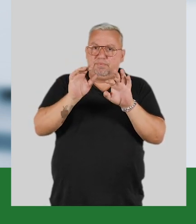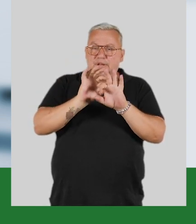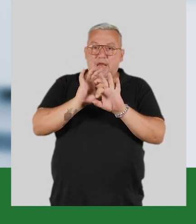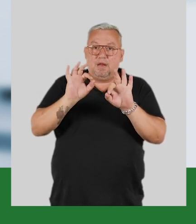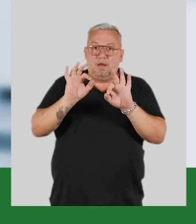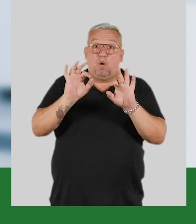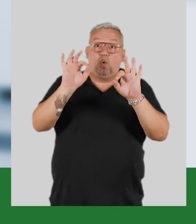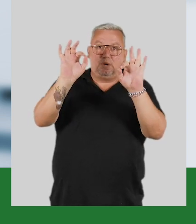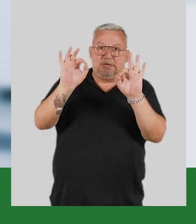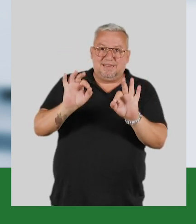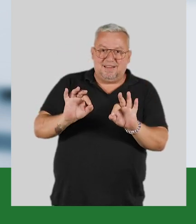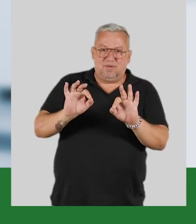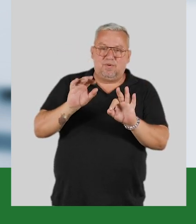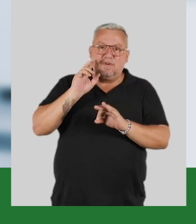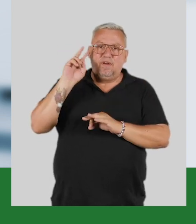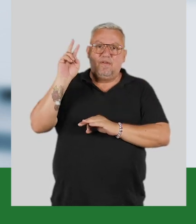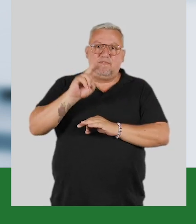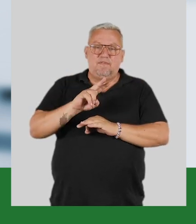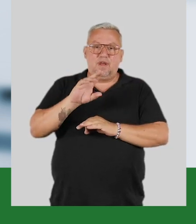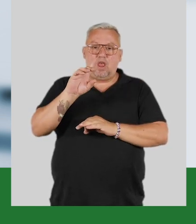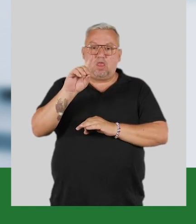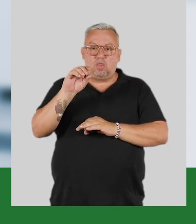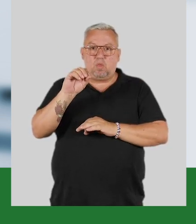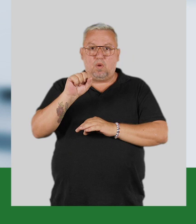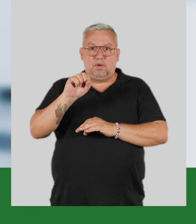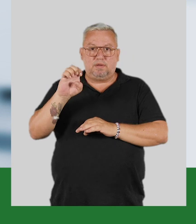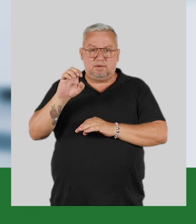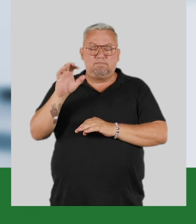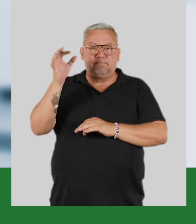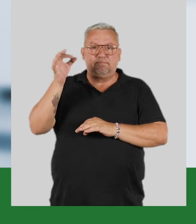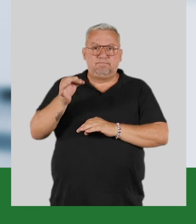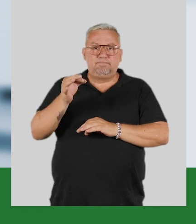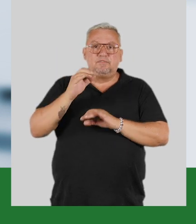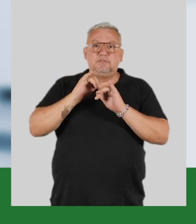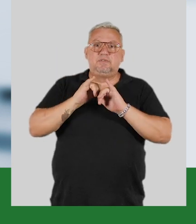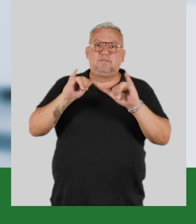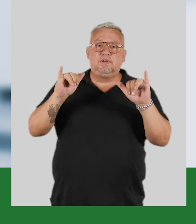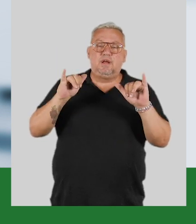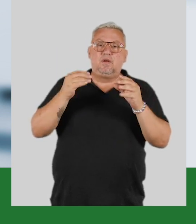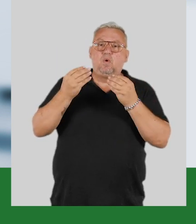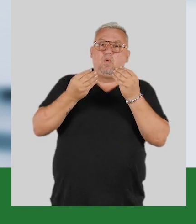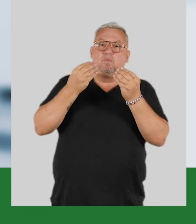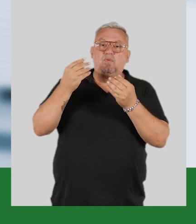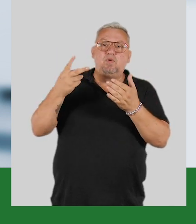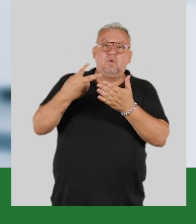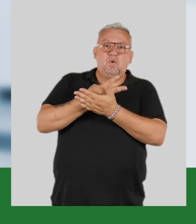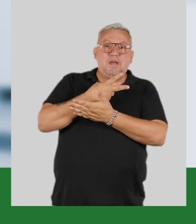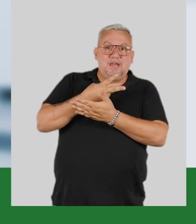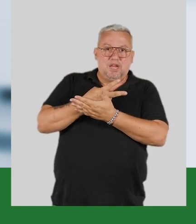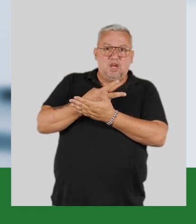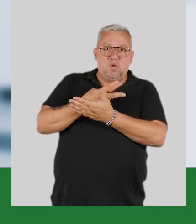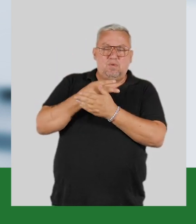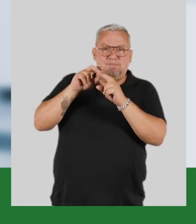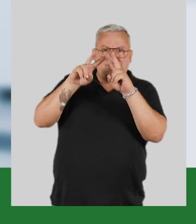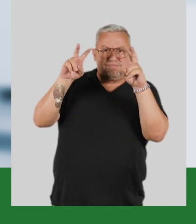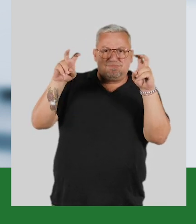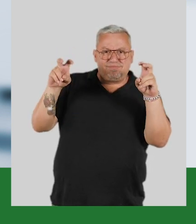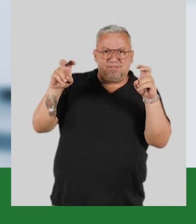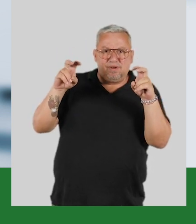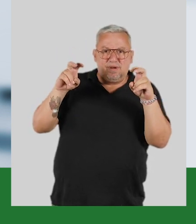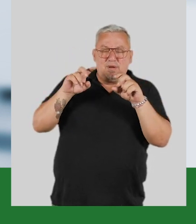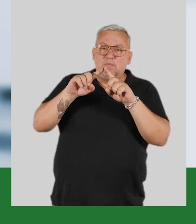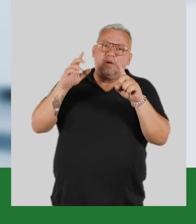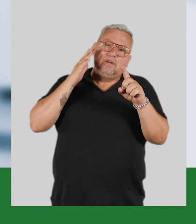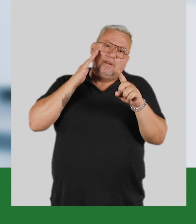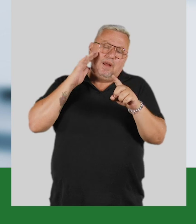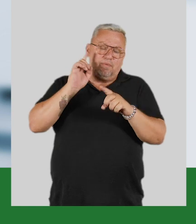O ideal é considerar esta dose válida e notificar como se fosse um erro de vacinação, embora temos clareza que